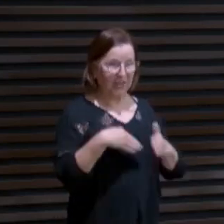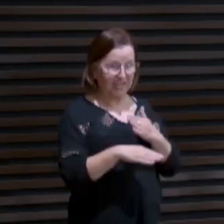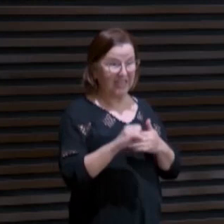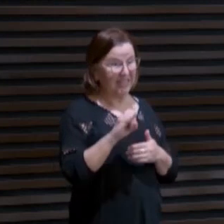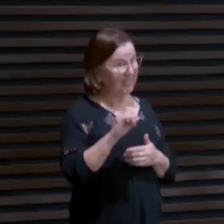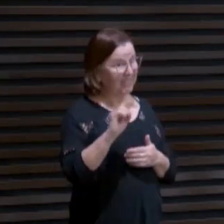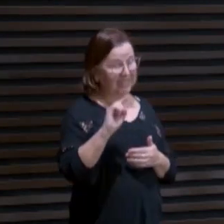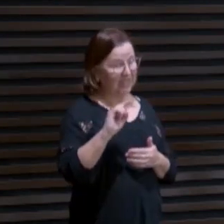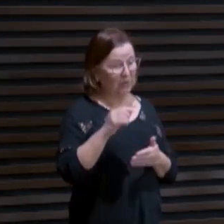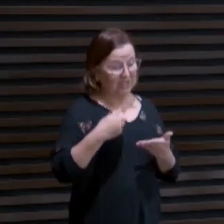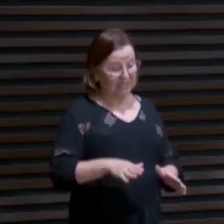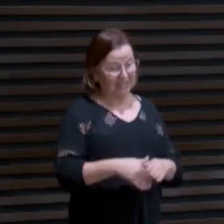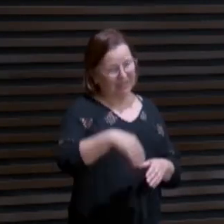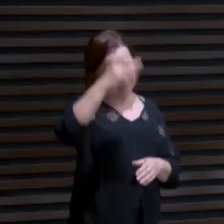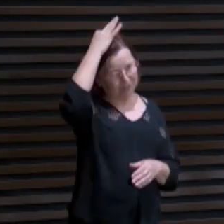até Deus disse assim: